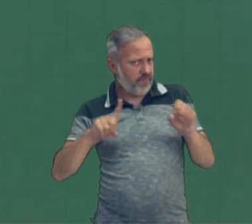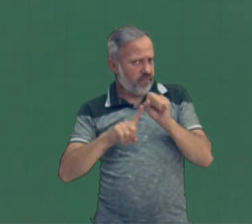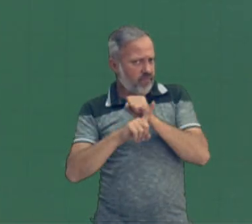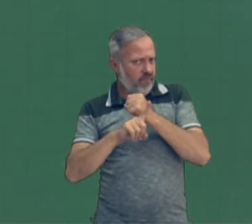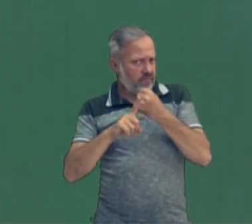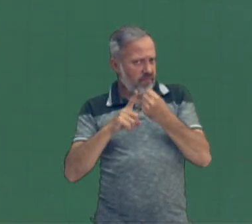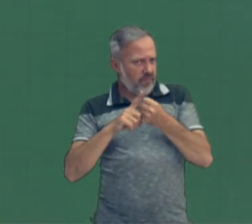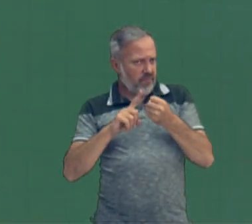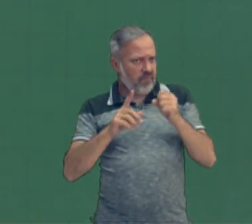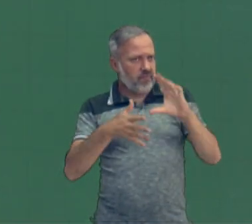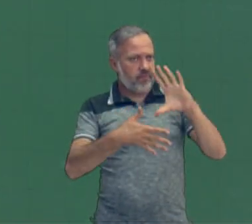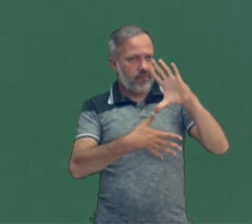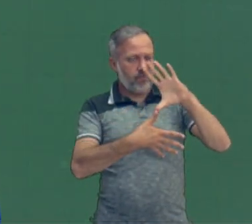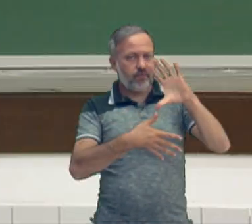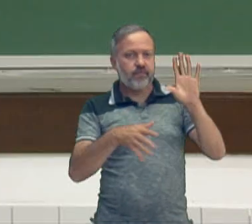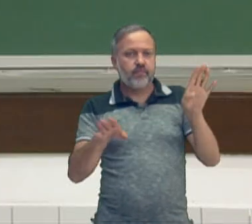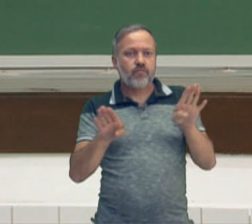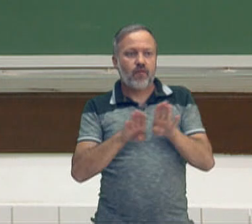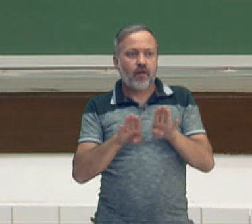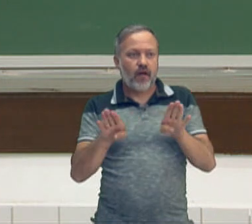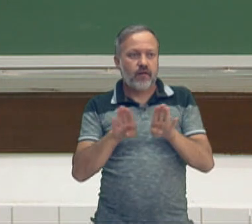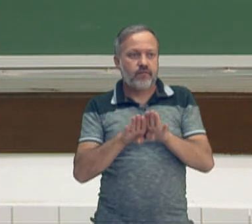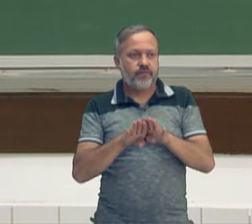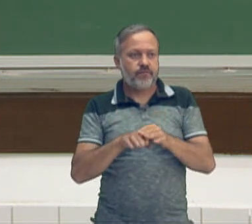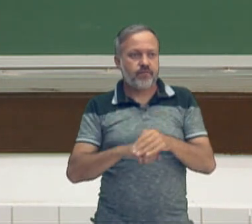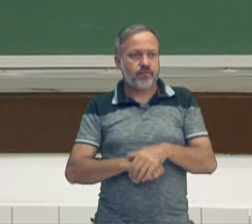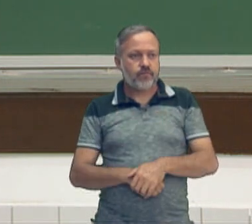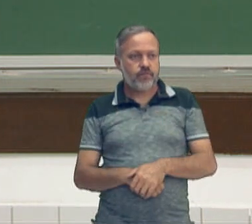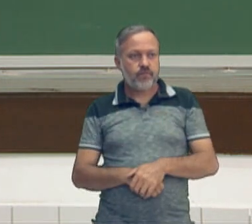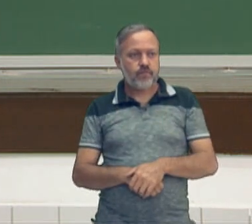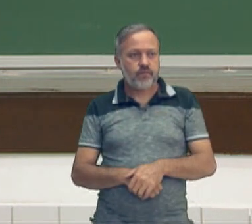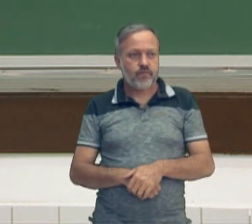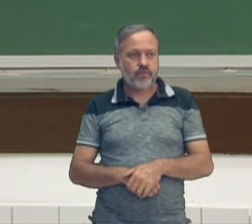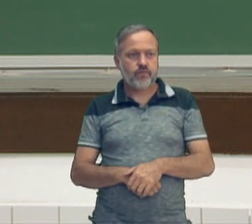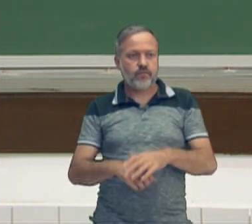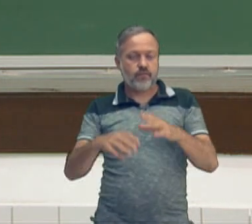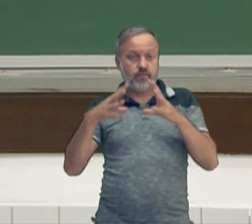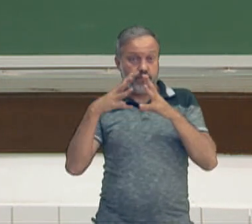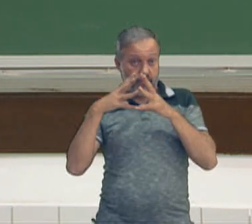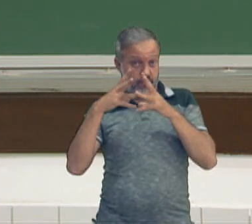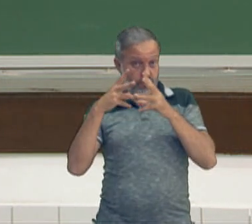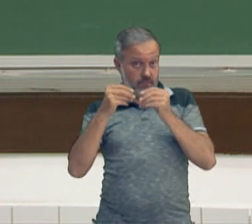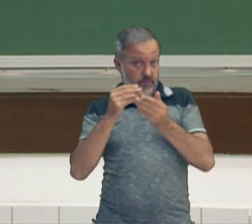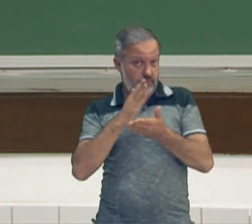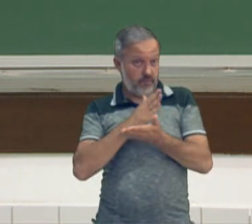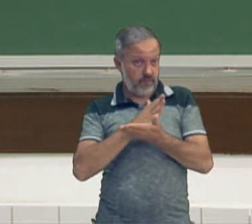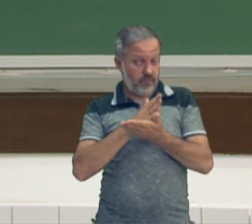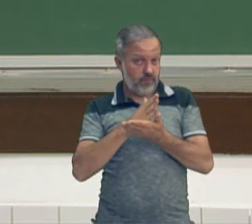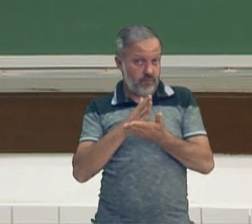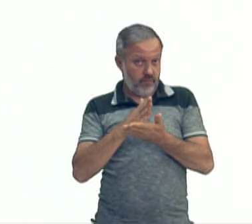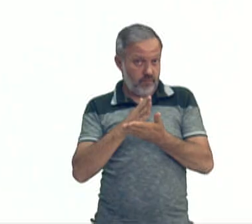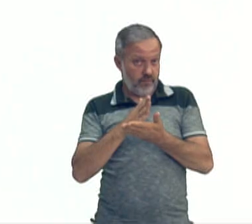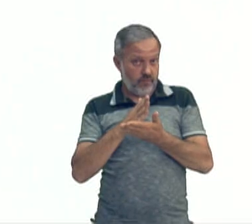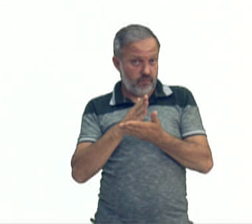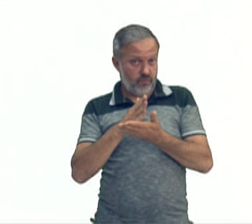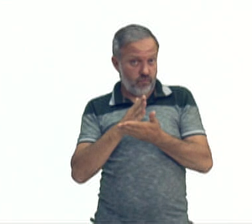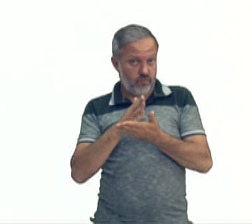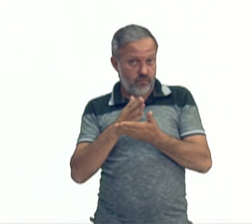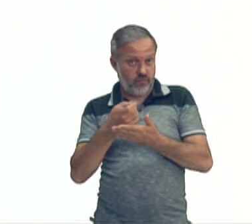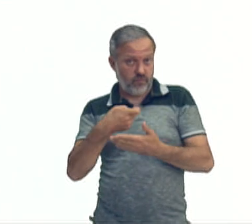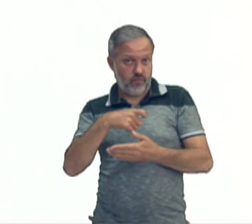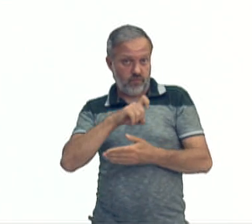os países, ok? E tudo começa, né, com a chegada aí, dos espanhóis,